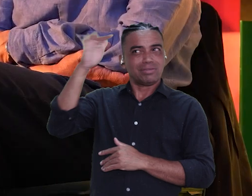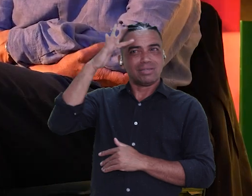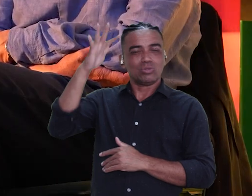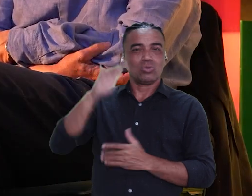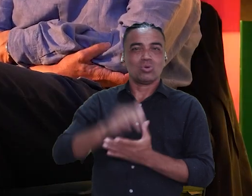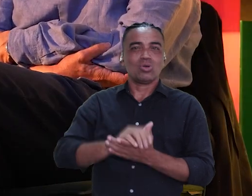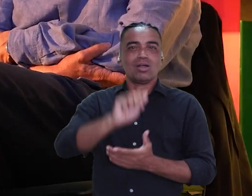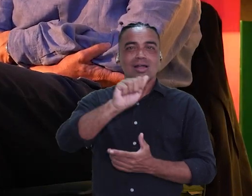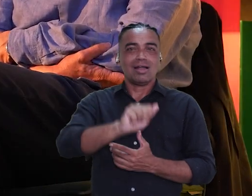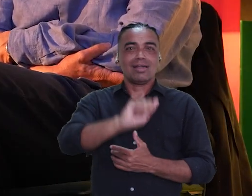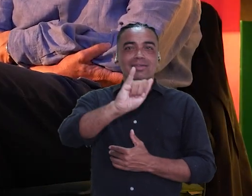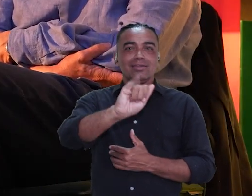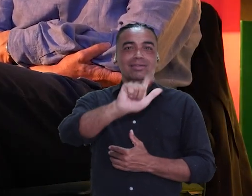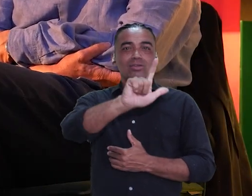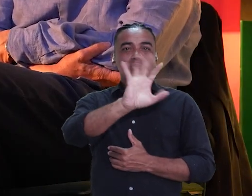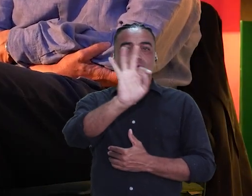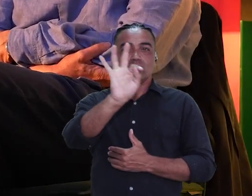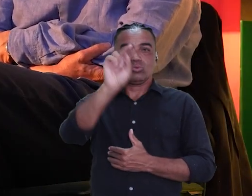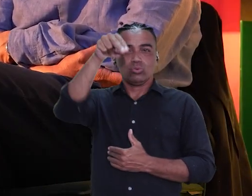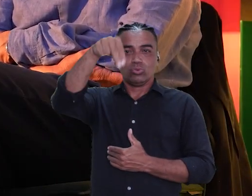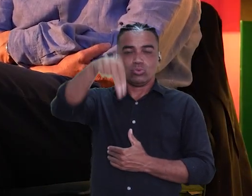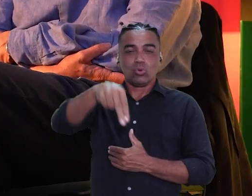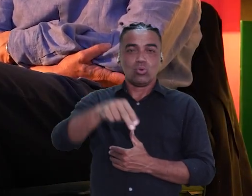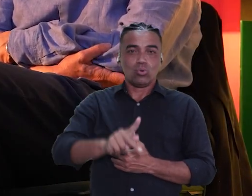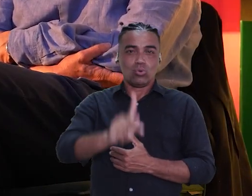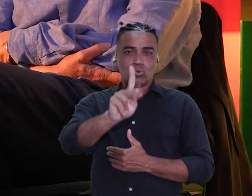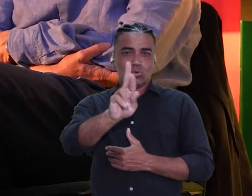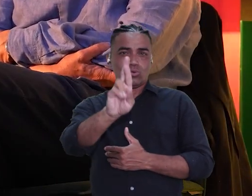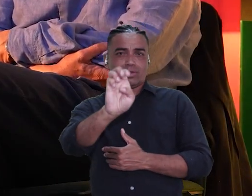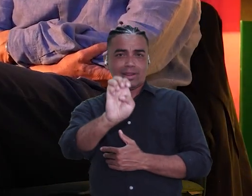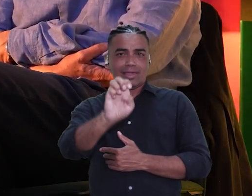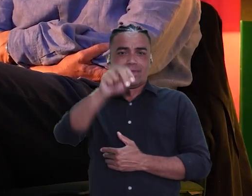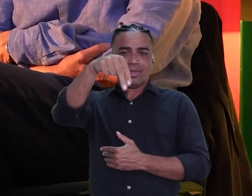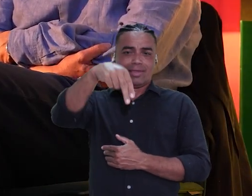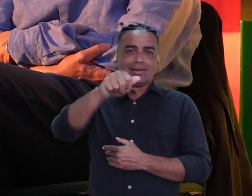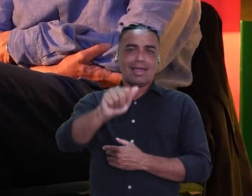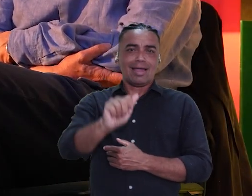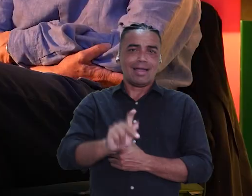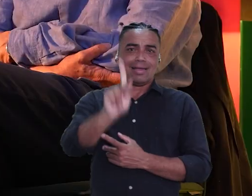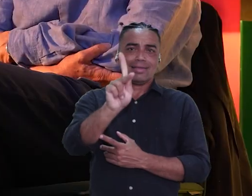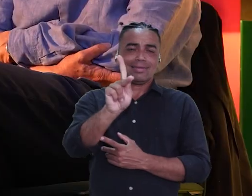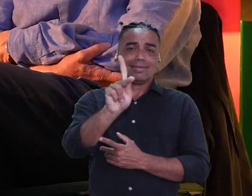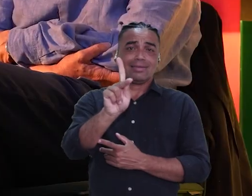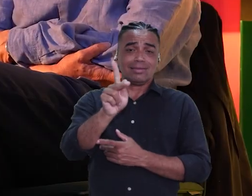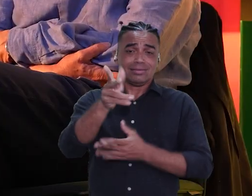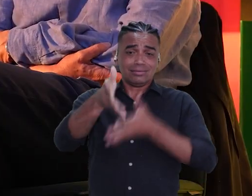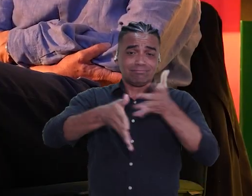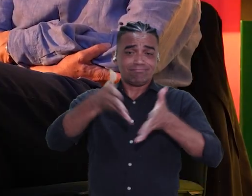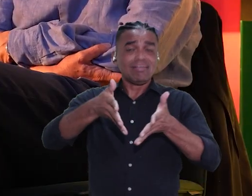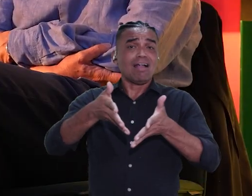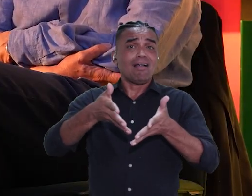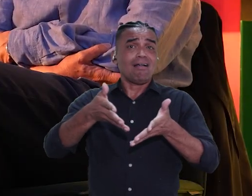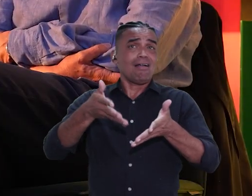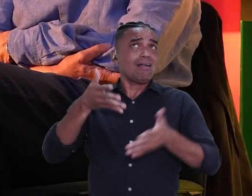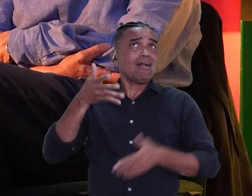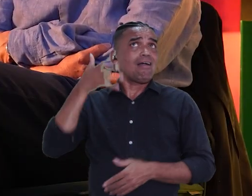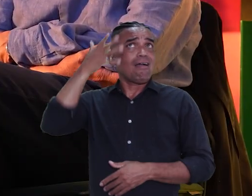o Ailton Krenak, falando de uma relação totalmente diferente em relação